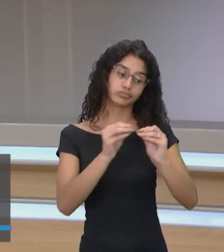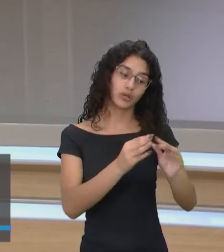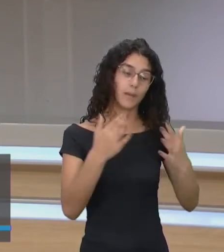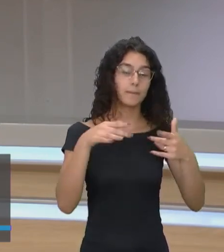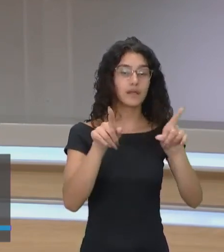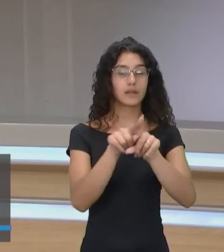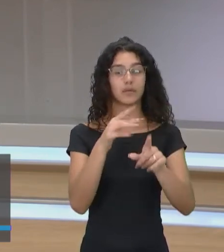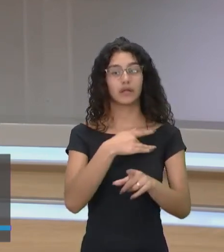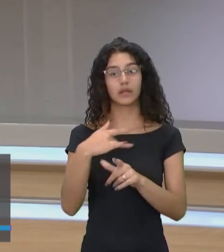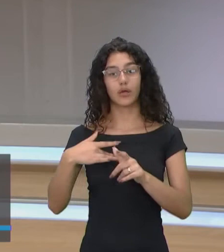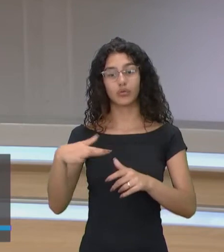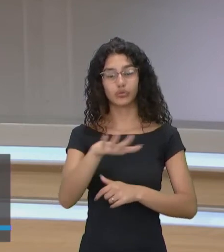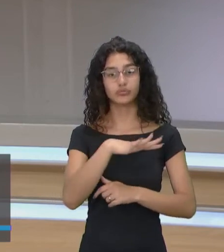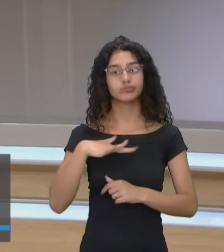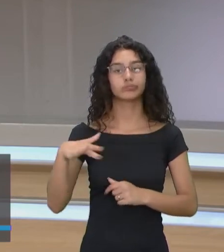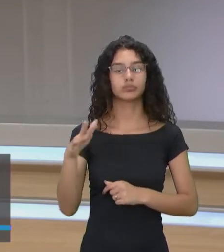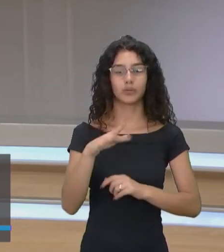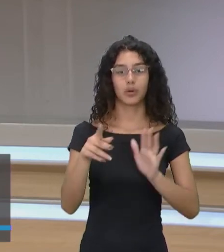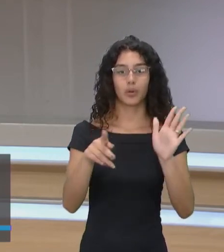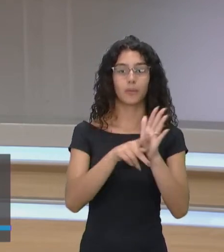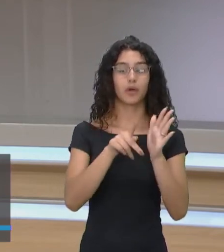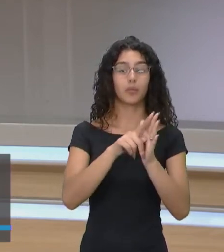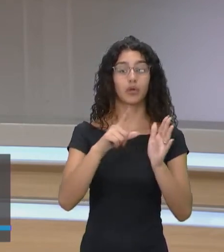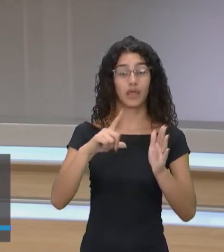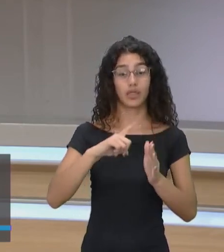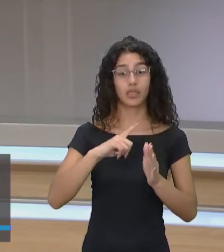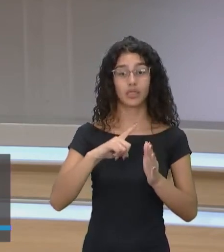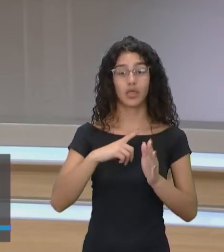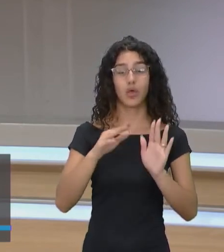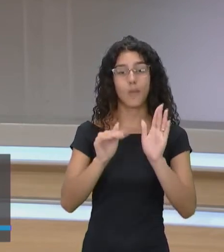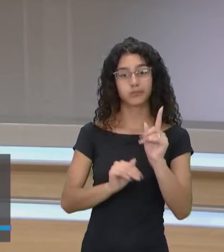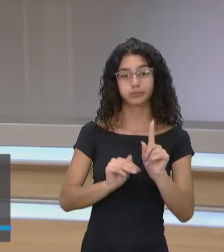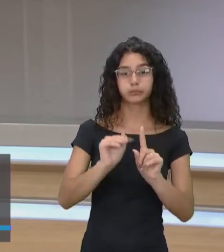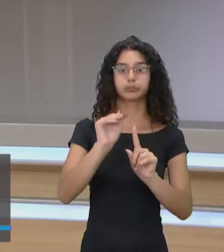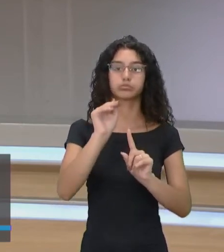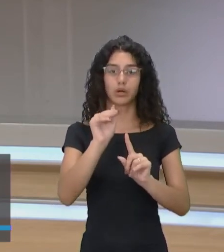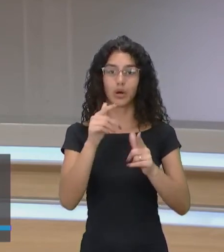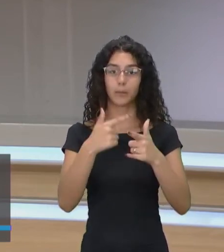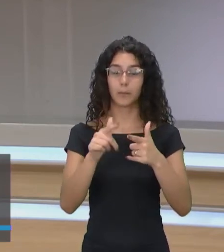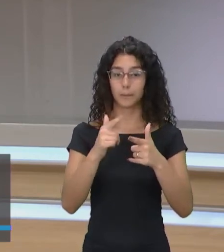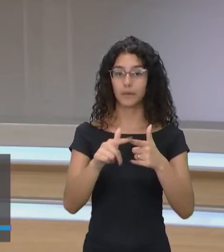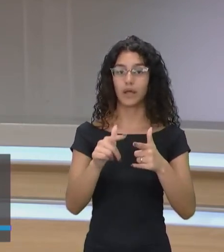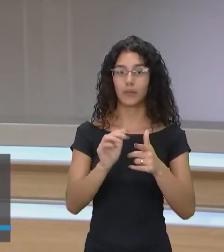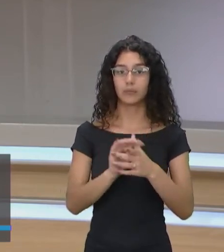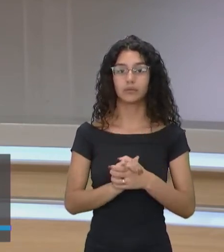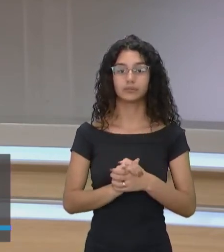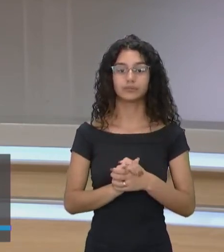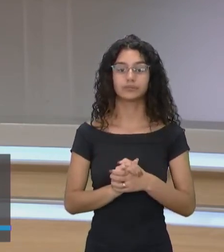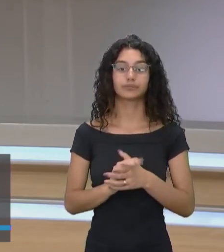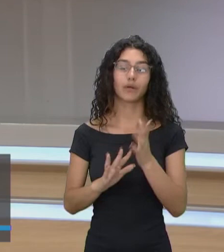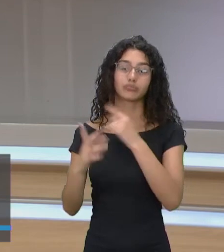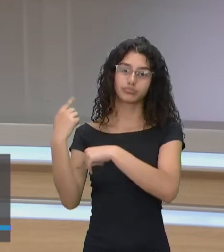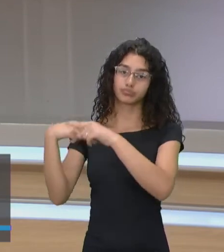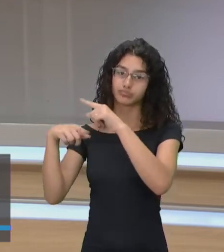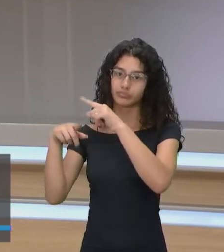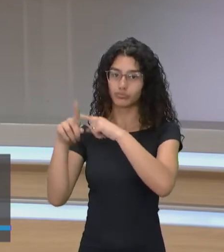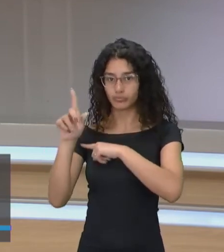saúde no geral. Para aquele descarte que tem um alto teor, né, tem uma alta chance de evoluir